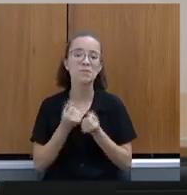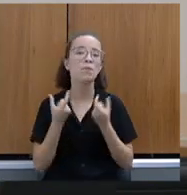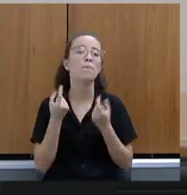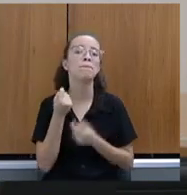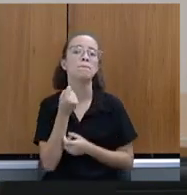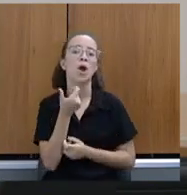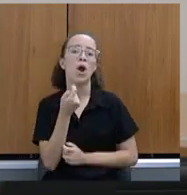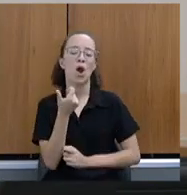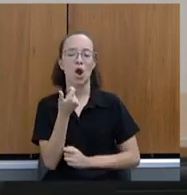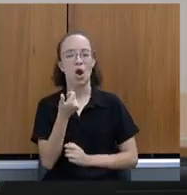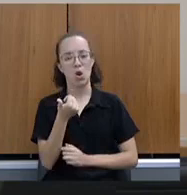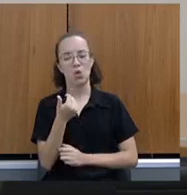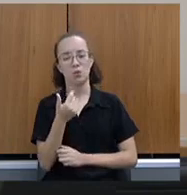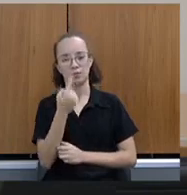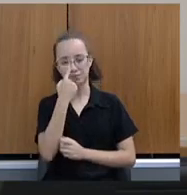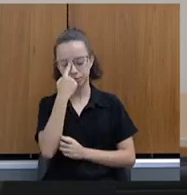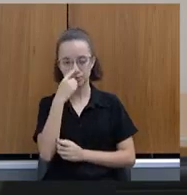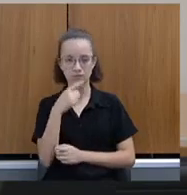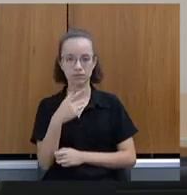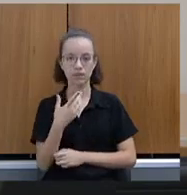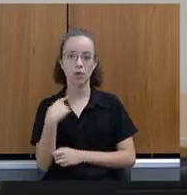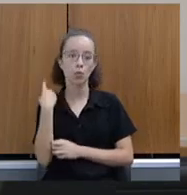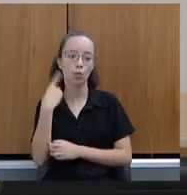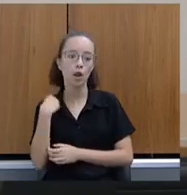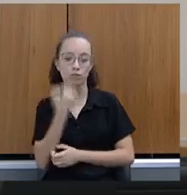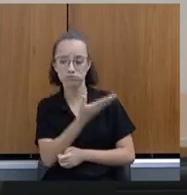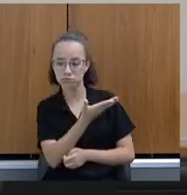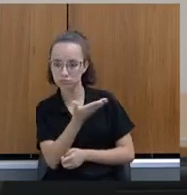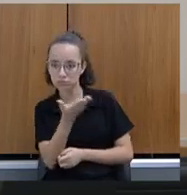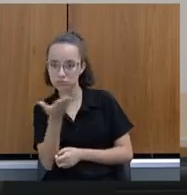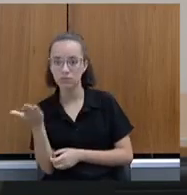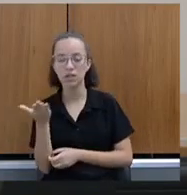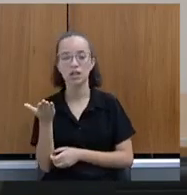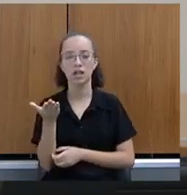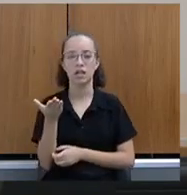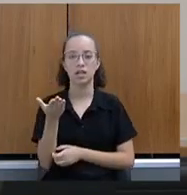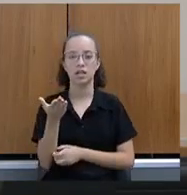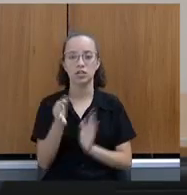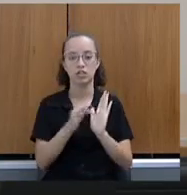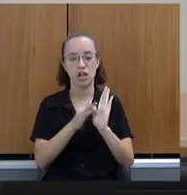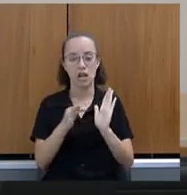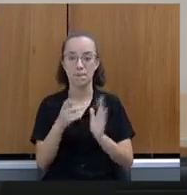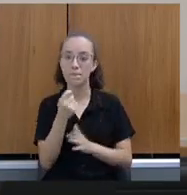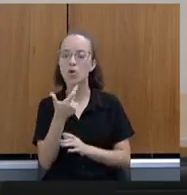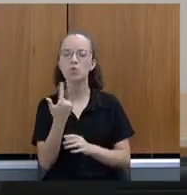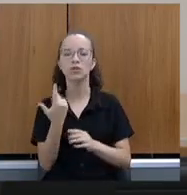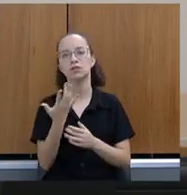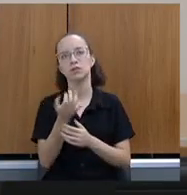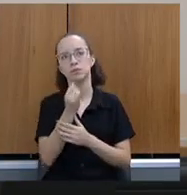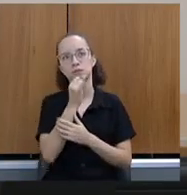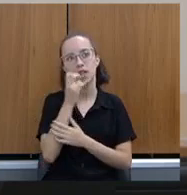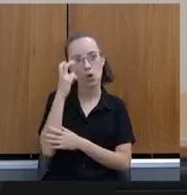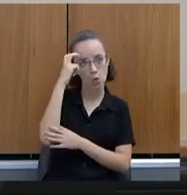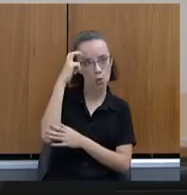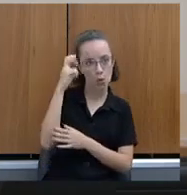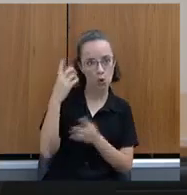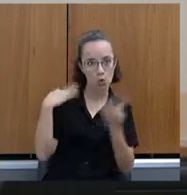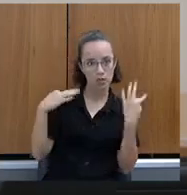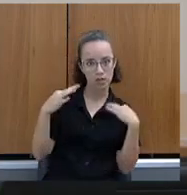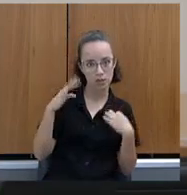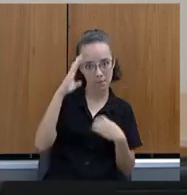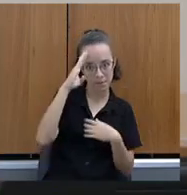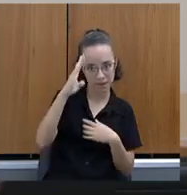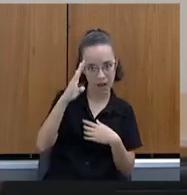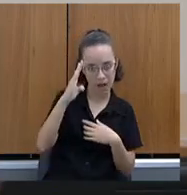não que os parlamentares não tenham Macaé a cultura e o turismo com prioridade longe